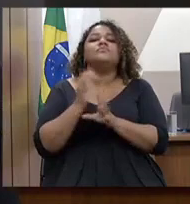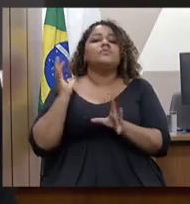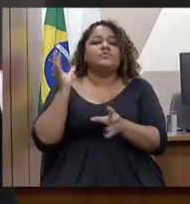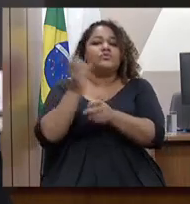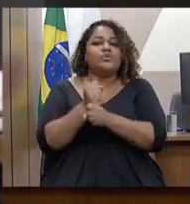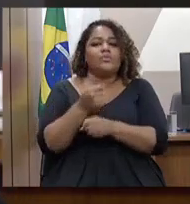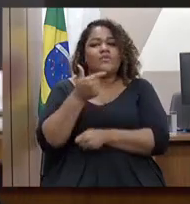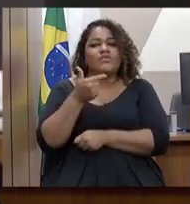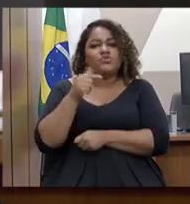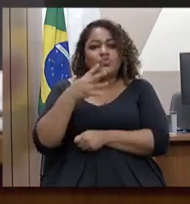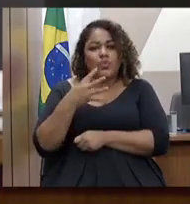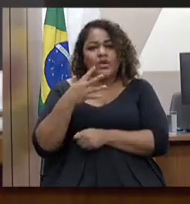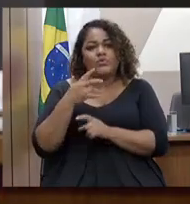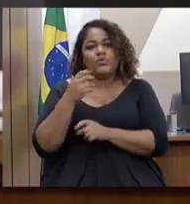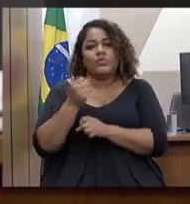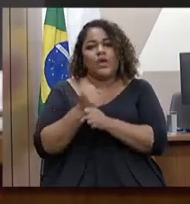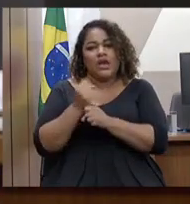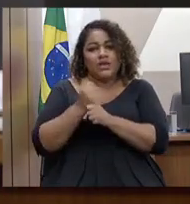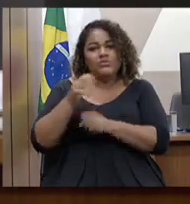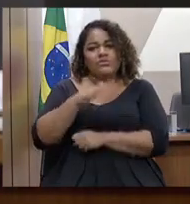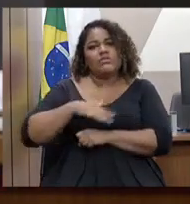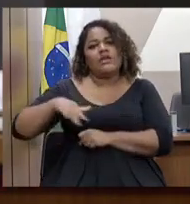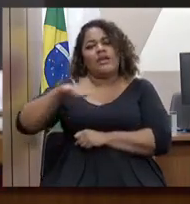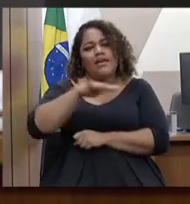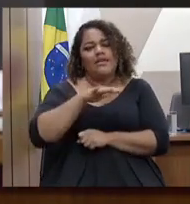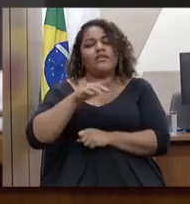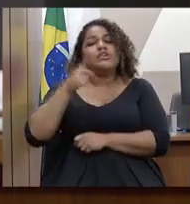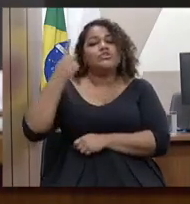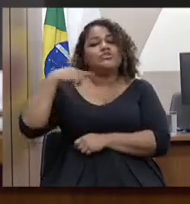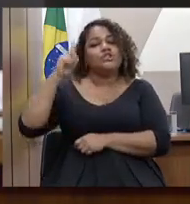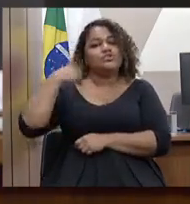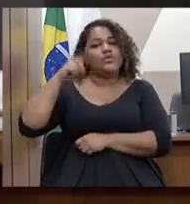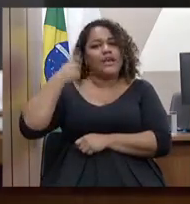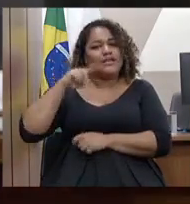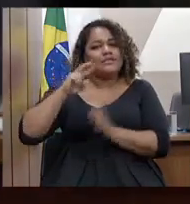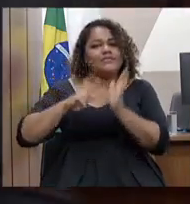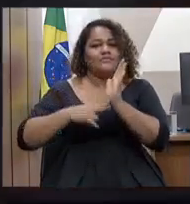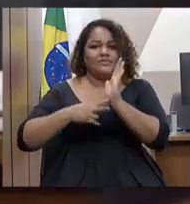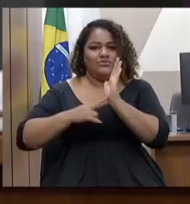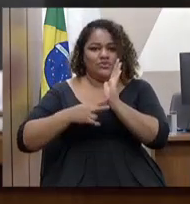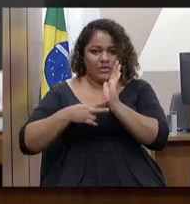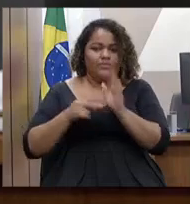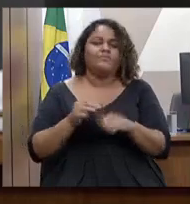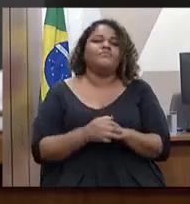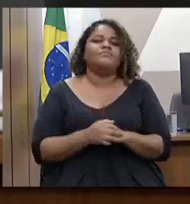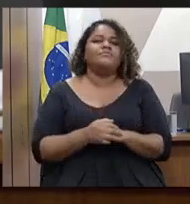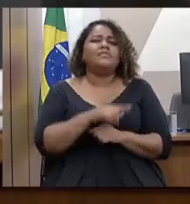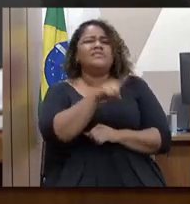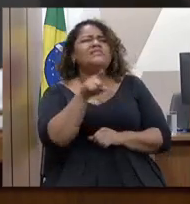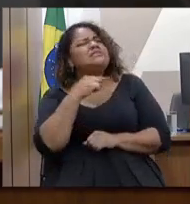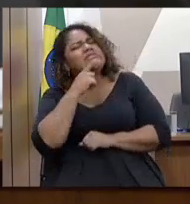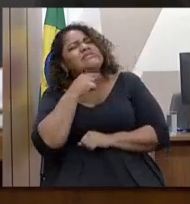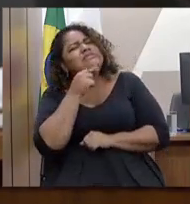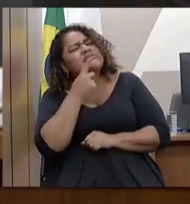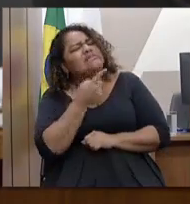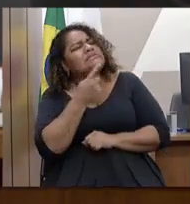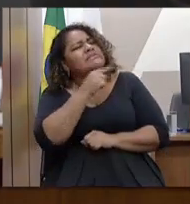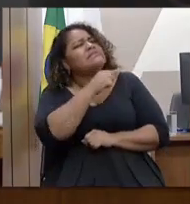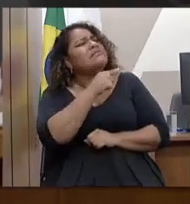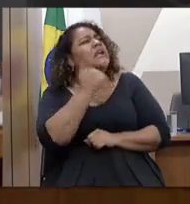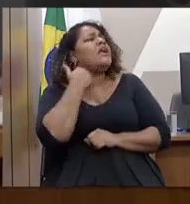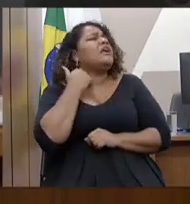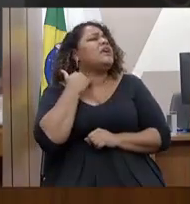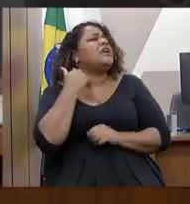somente de advocacia sindical E aí eles vão perguntar o que que um desembargador tá fazendo aqui